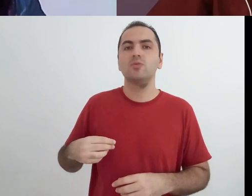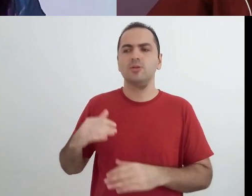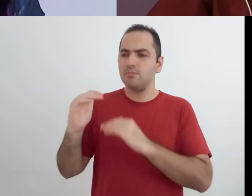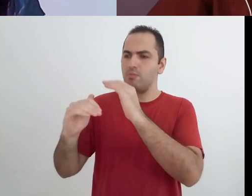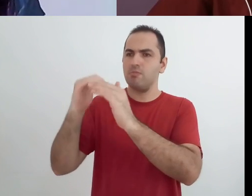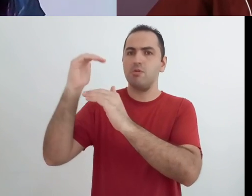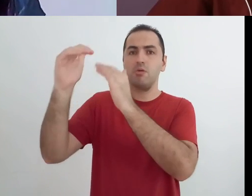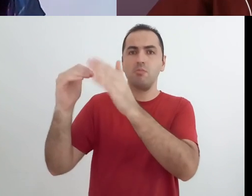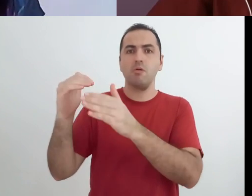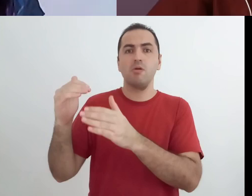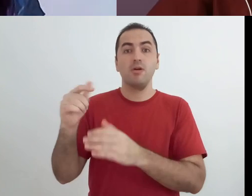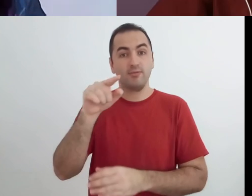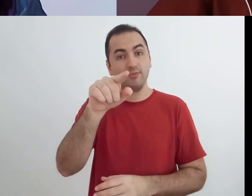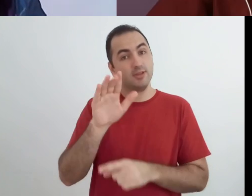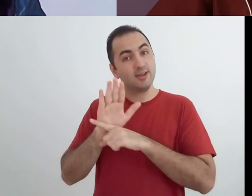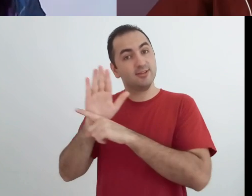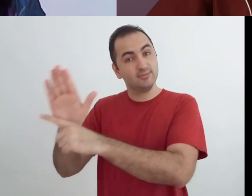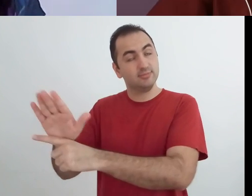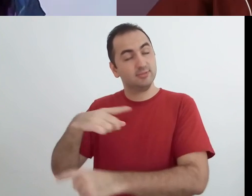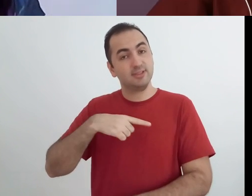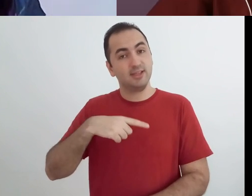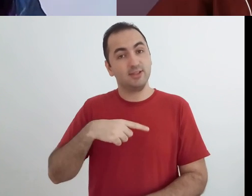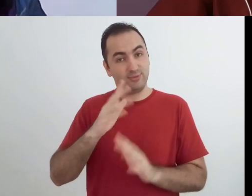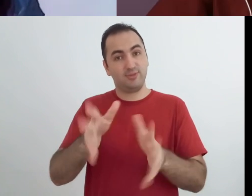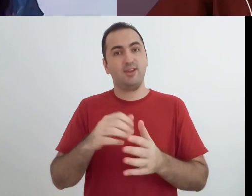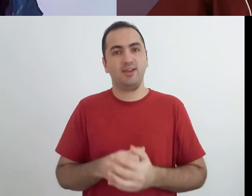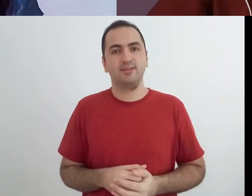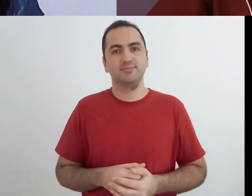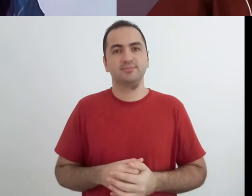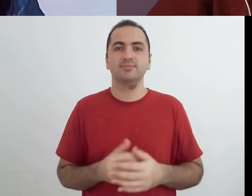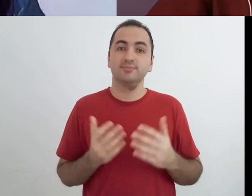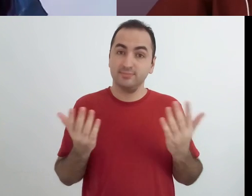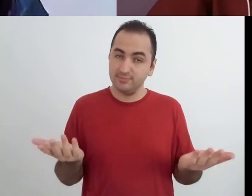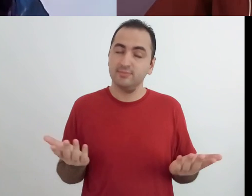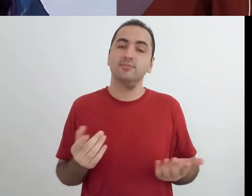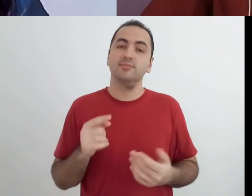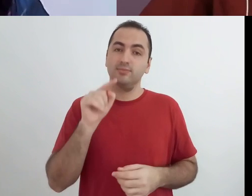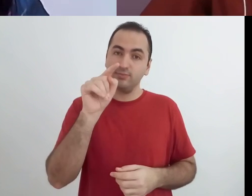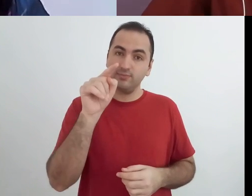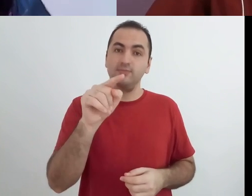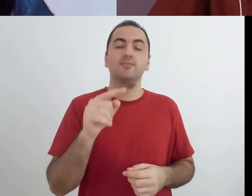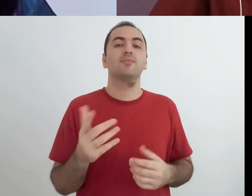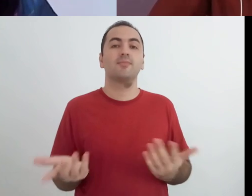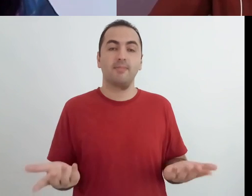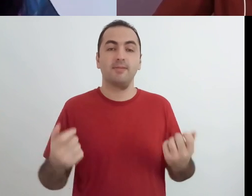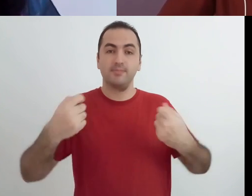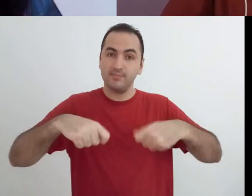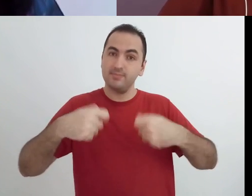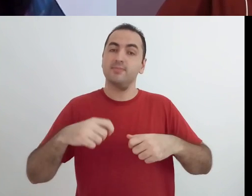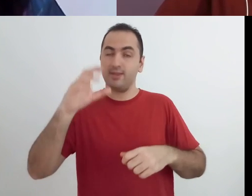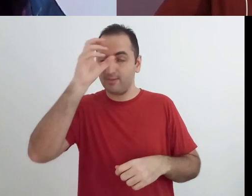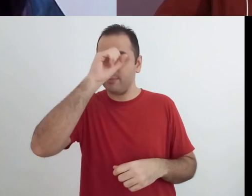uma vida livre, com autonomia. Vai valer a pena. Isso aí, gente. Então, esse foi o recado